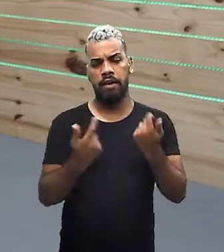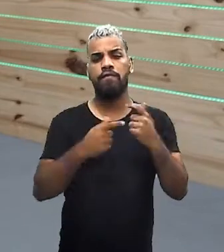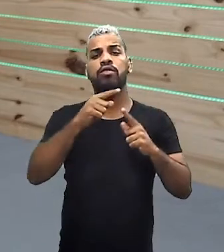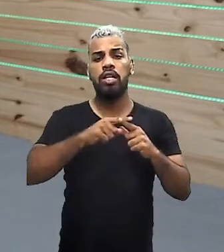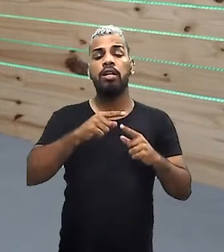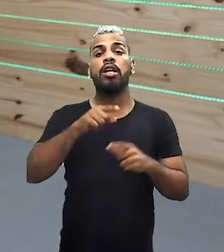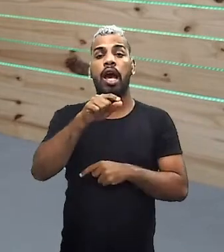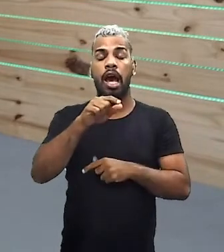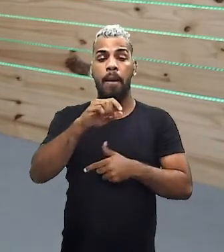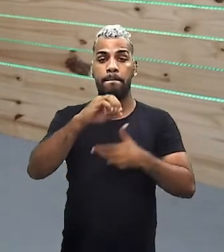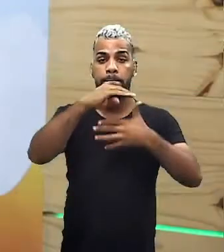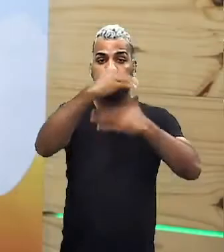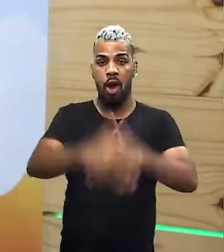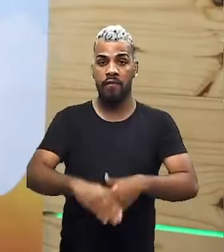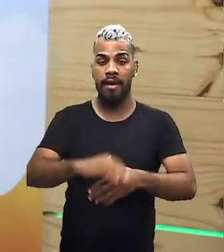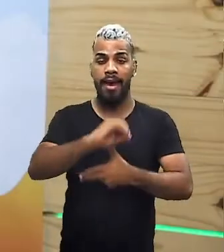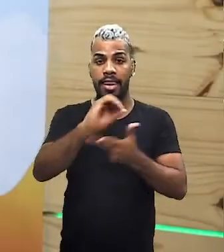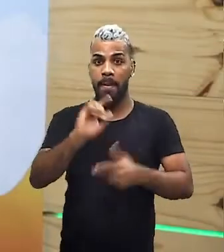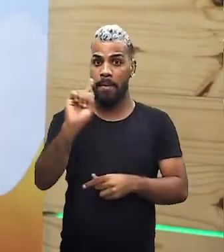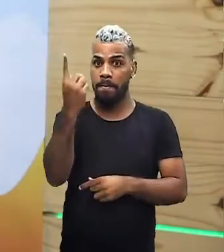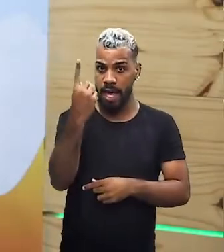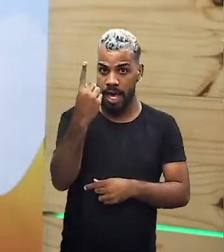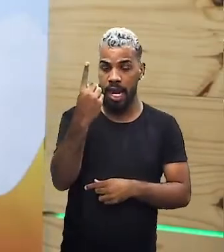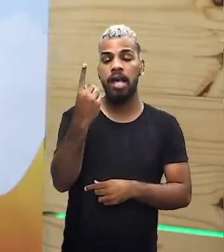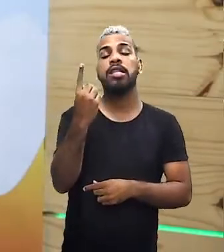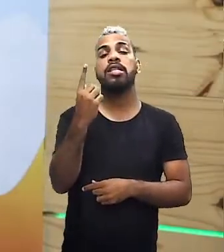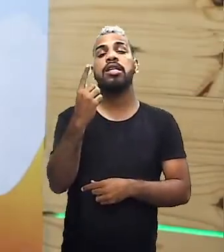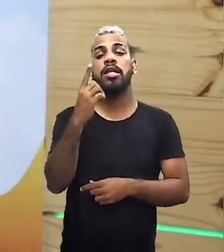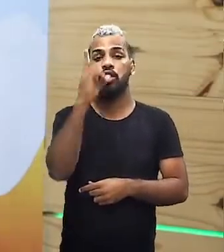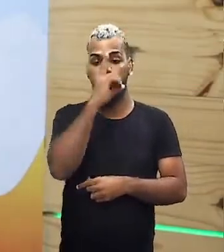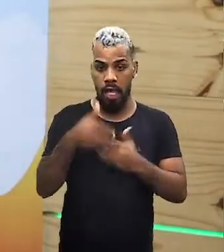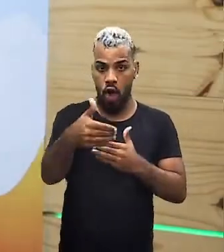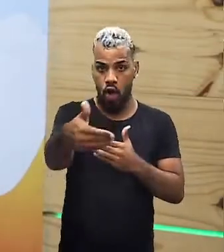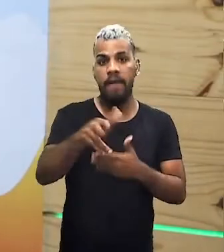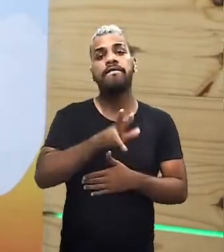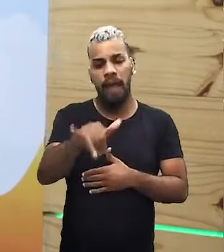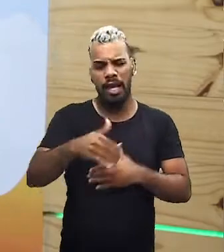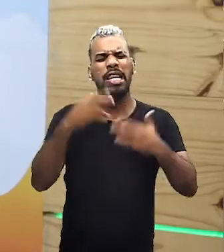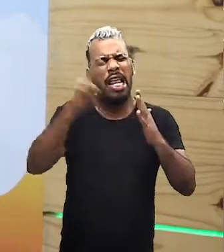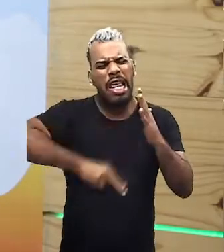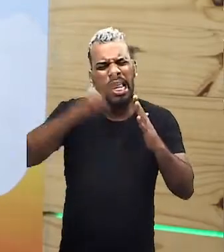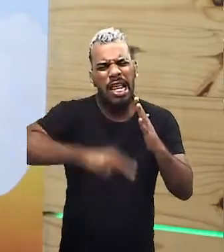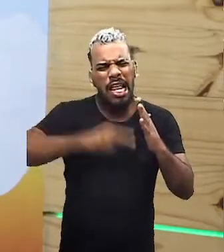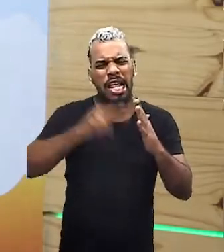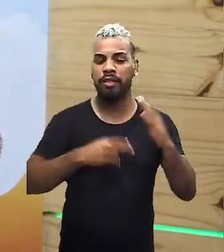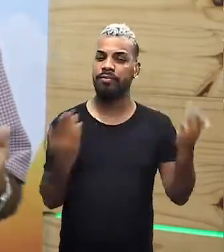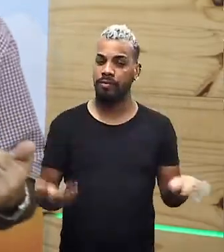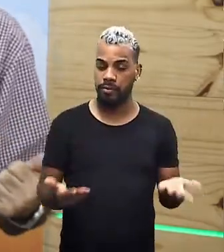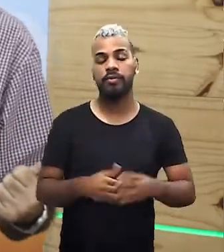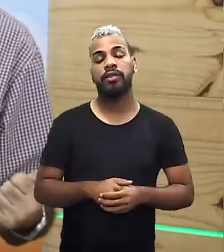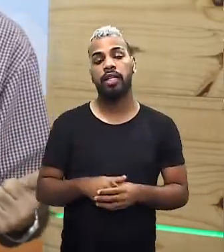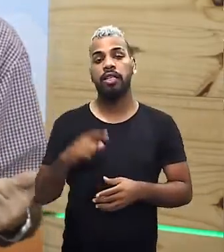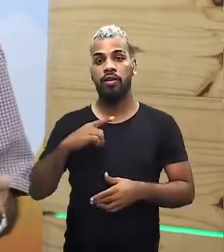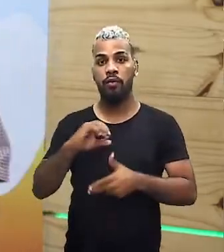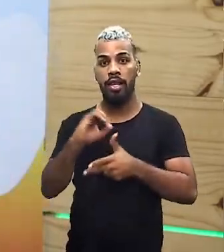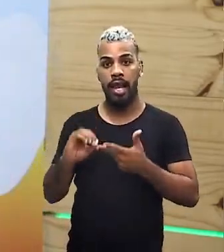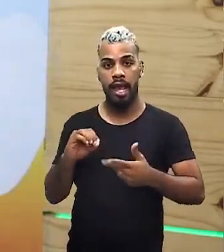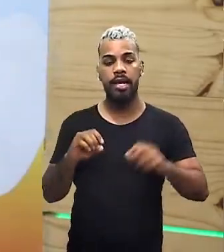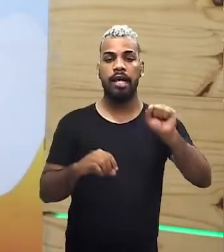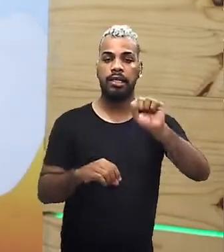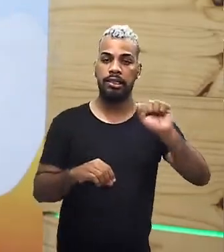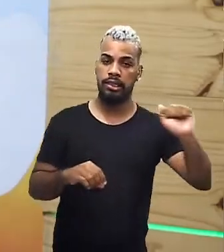da prova do Enem, tá? E essa revisão de hoje serve tanto para quem vai fazer o SSA, como quem vai fazer o Enem de verdade, para quem